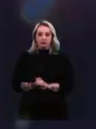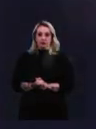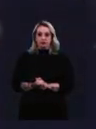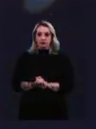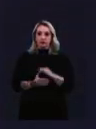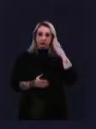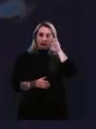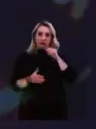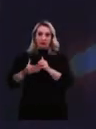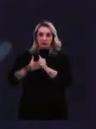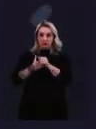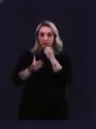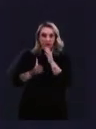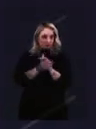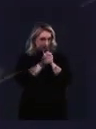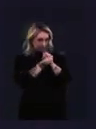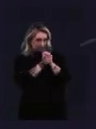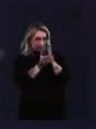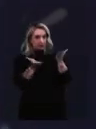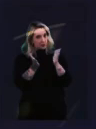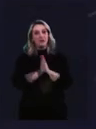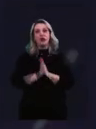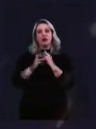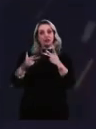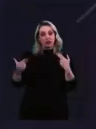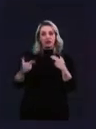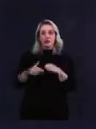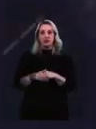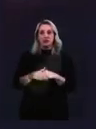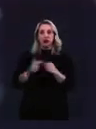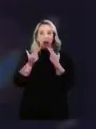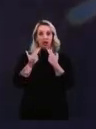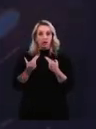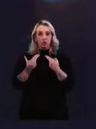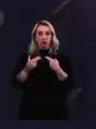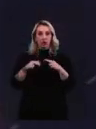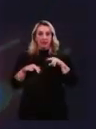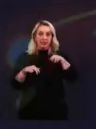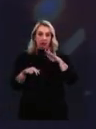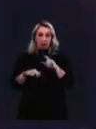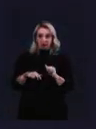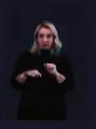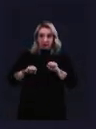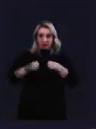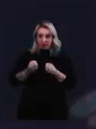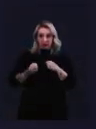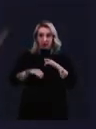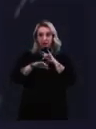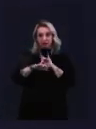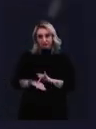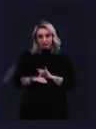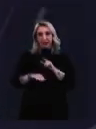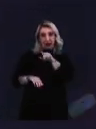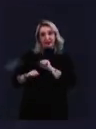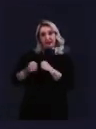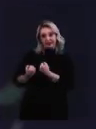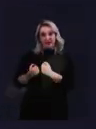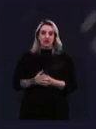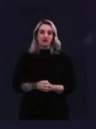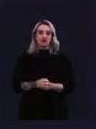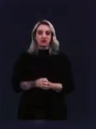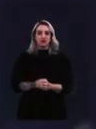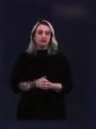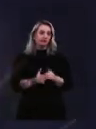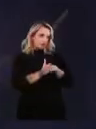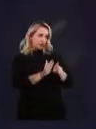Amanda, você está conduzindo muito bem aqui, quero te parabenizar, mas muito tem um negócio obrigada, chamado candidato. Linguagem neutra, que ele defende. Isso não é pejorativo, ele faça defende isso. Faça a sua isso. Pergunta,